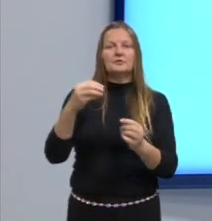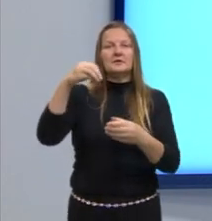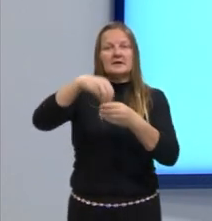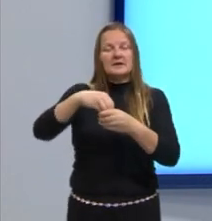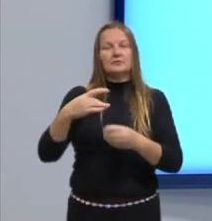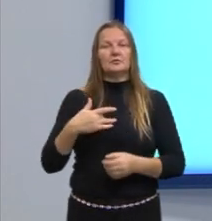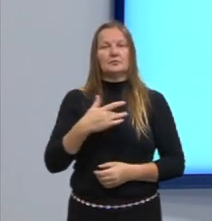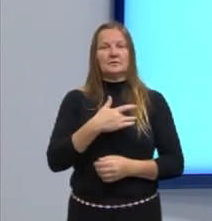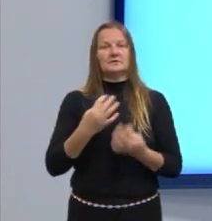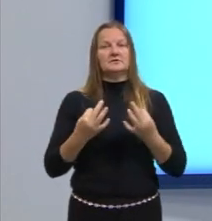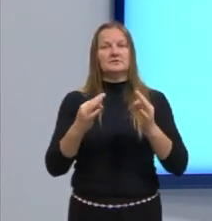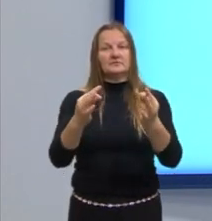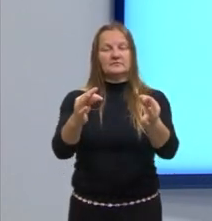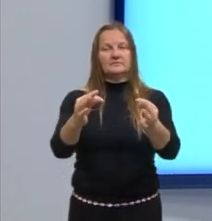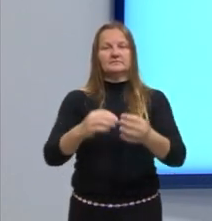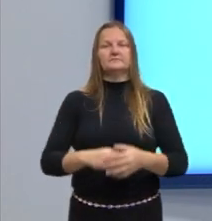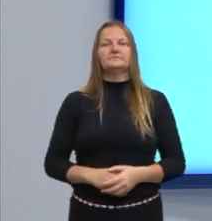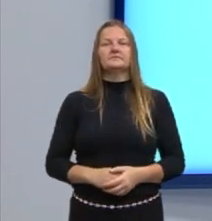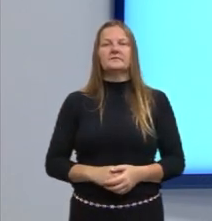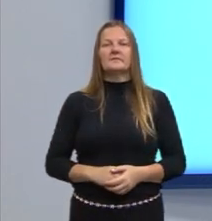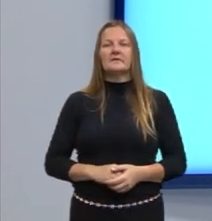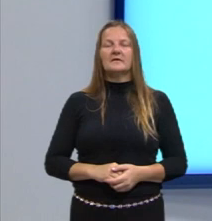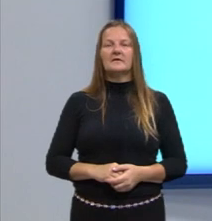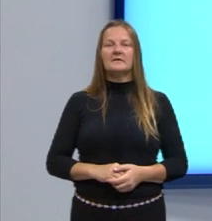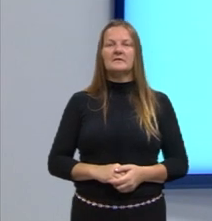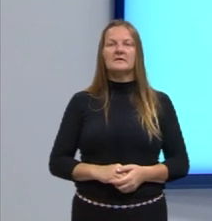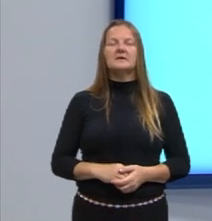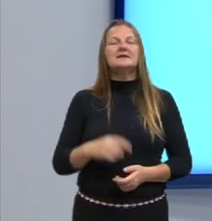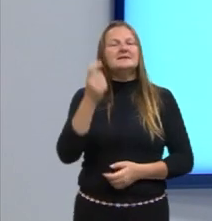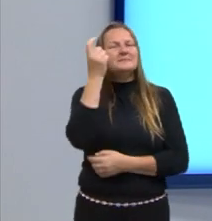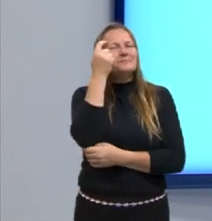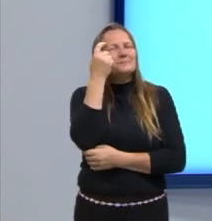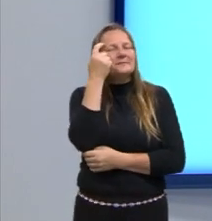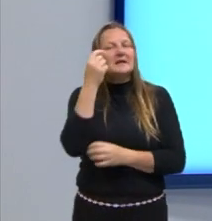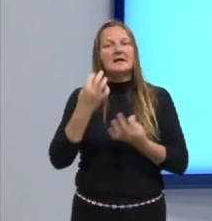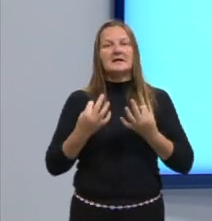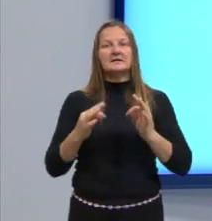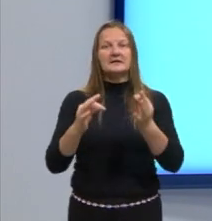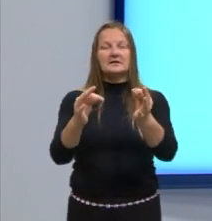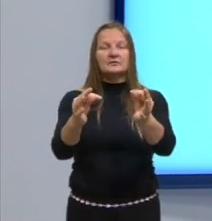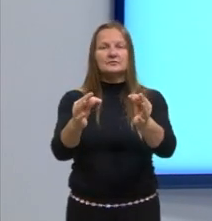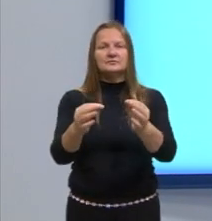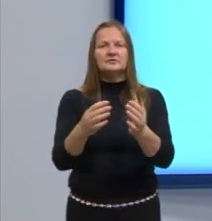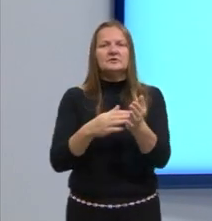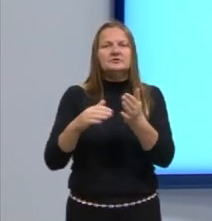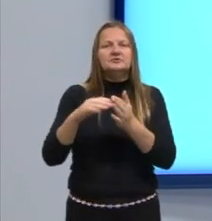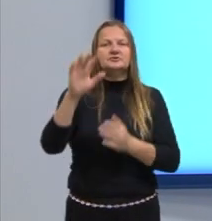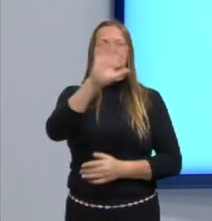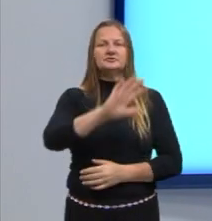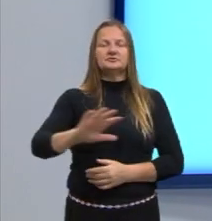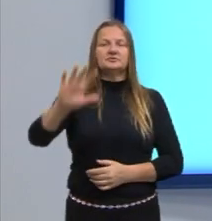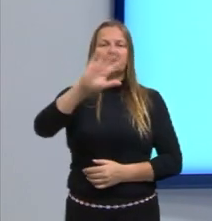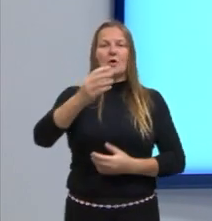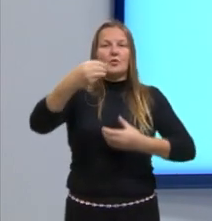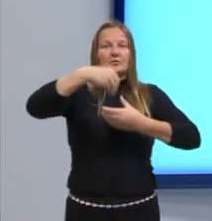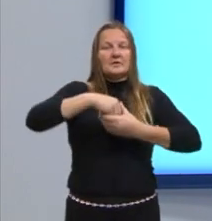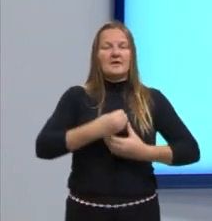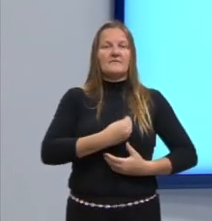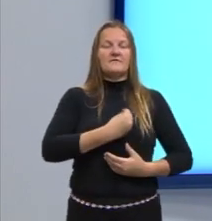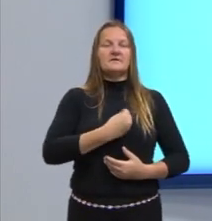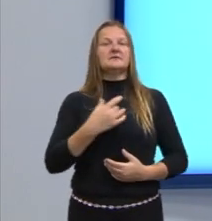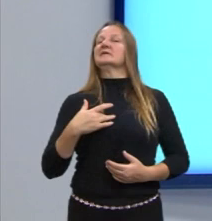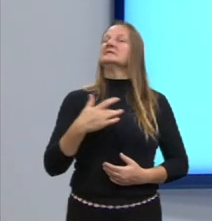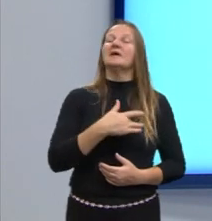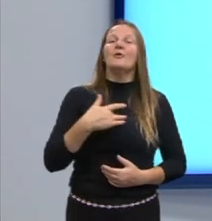nossa tecnologia de hoje em dia se a gente for parar para pensar a tecnologia né de uma forma geral a nossa vida nossa saúde